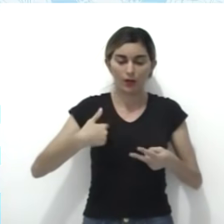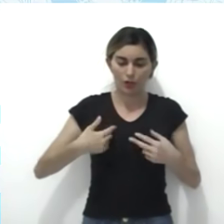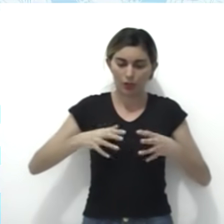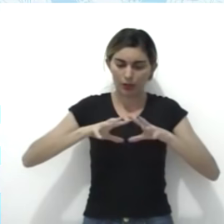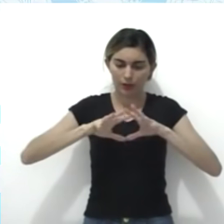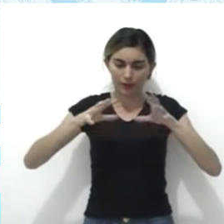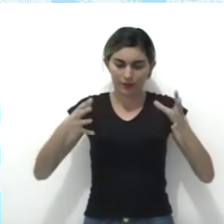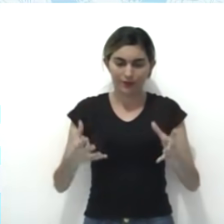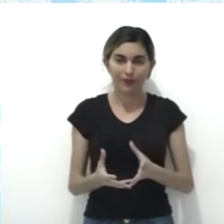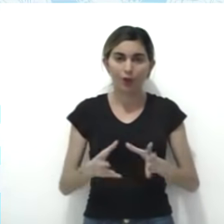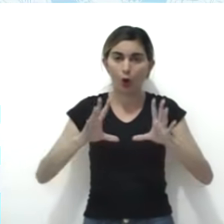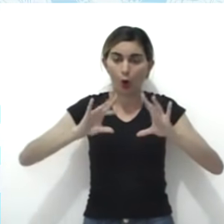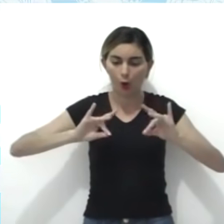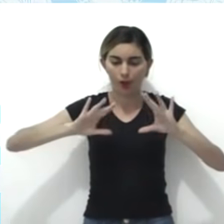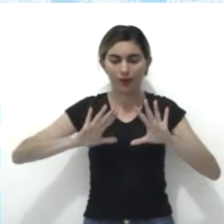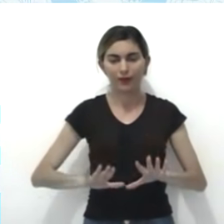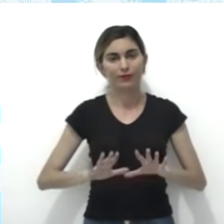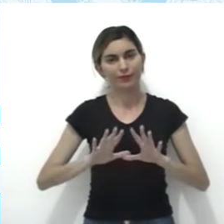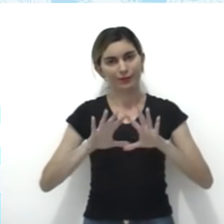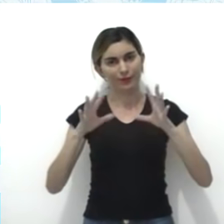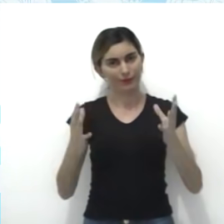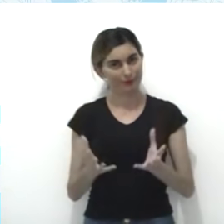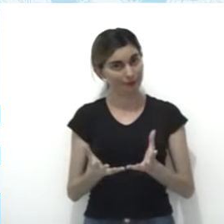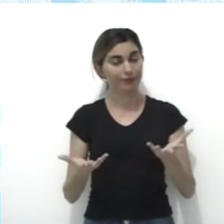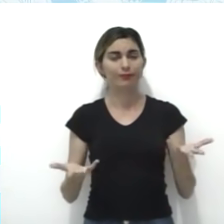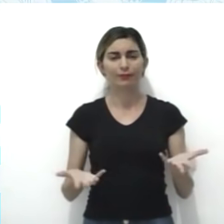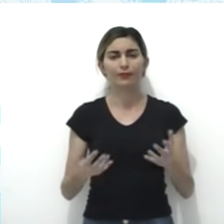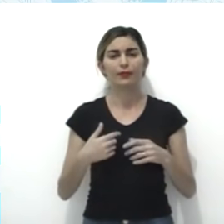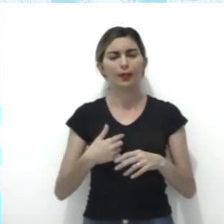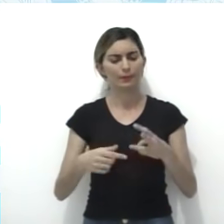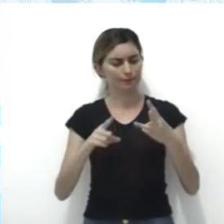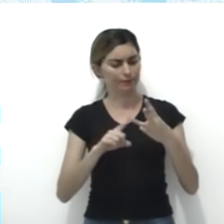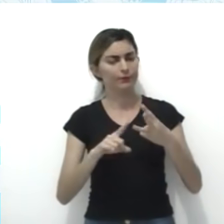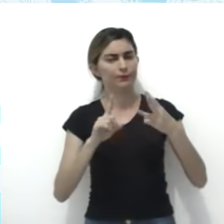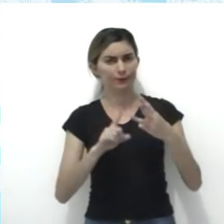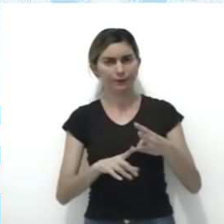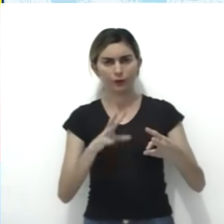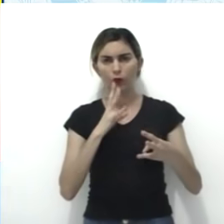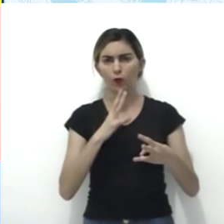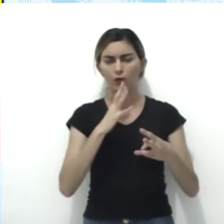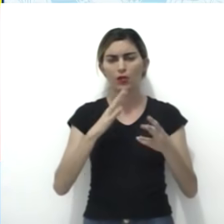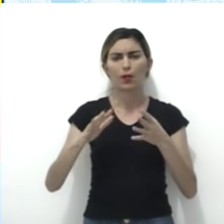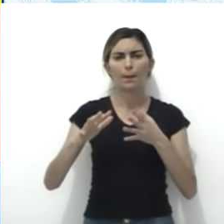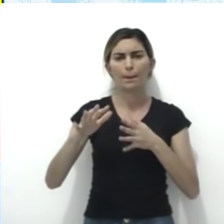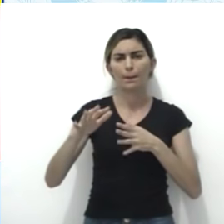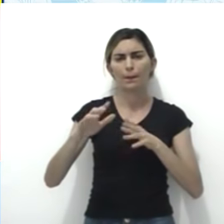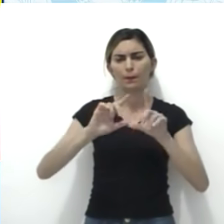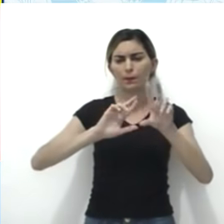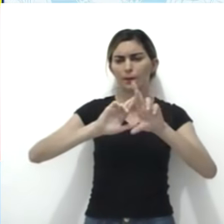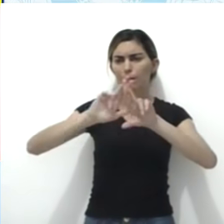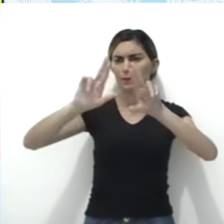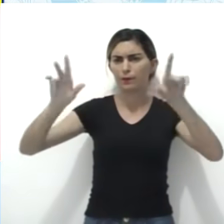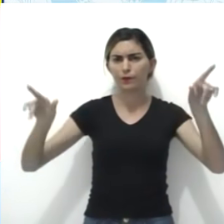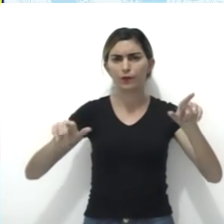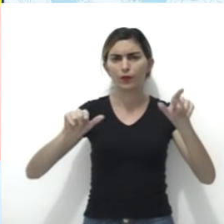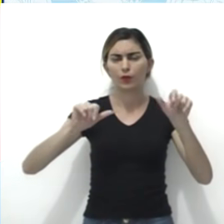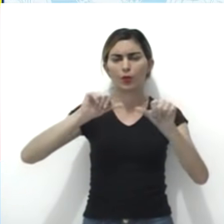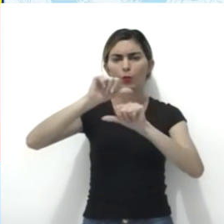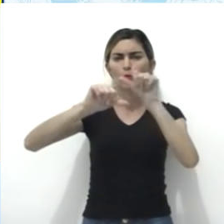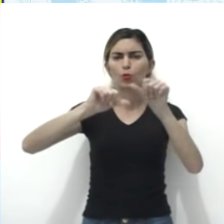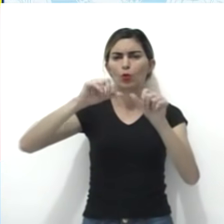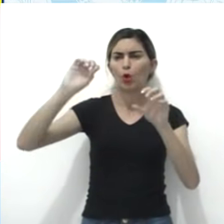nosso planeta a nossa terceira parada será é para conhecer os movimentos da lua então